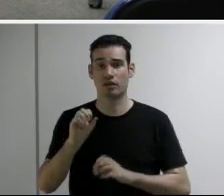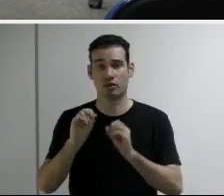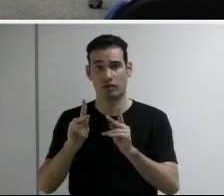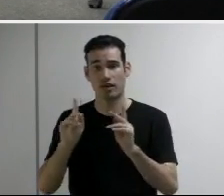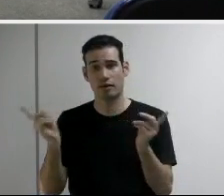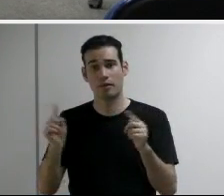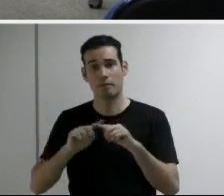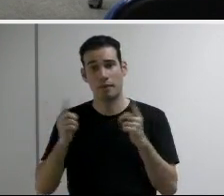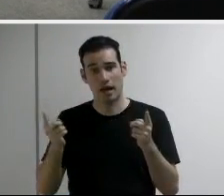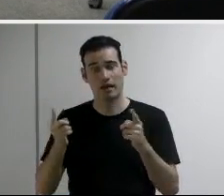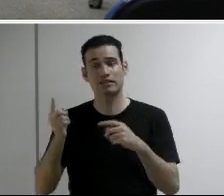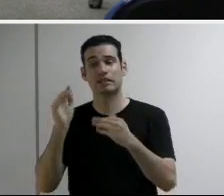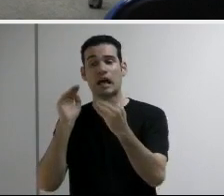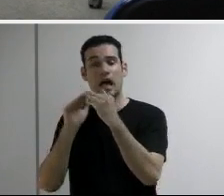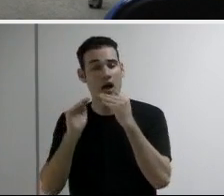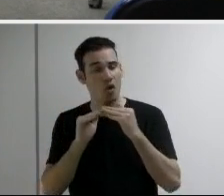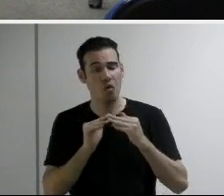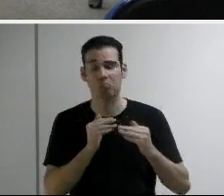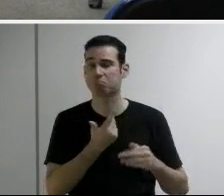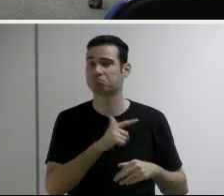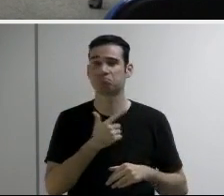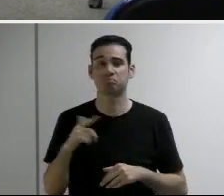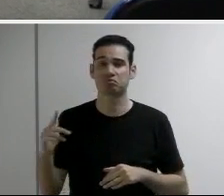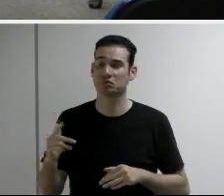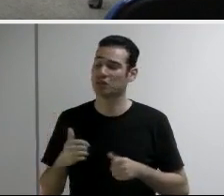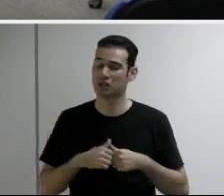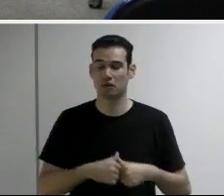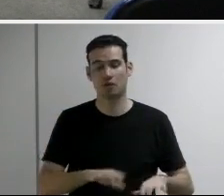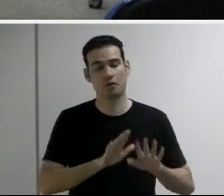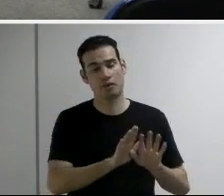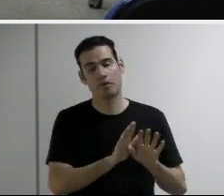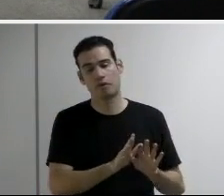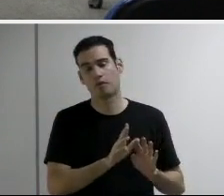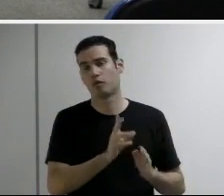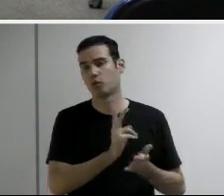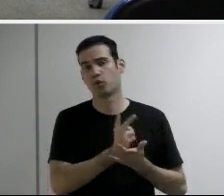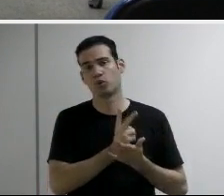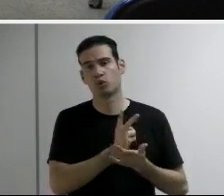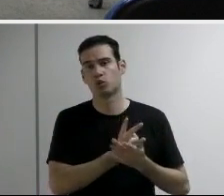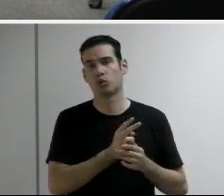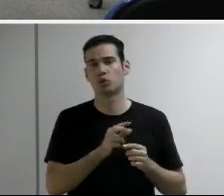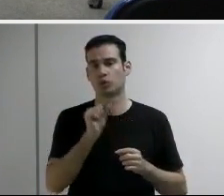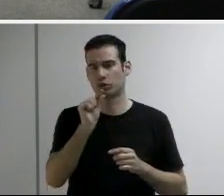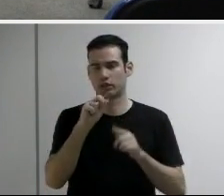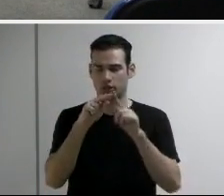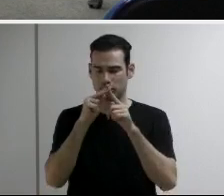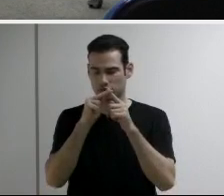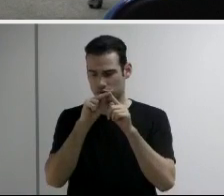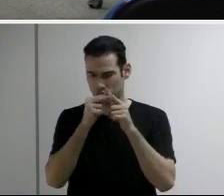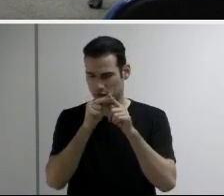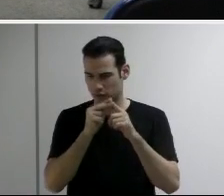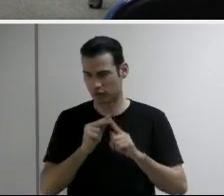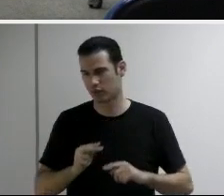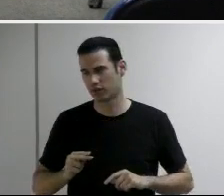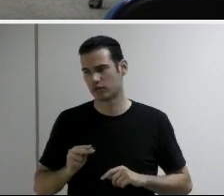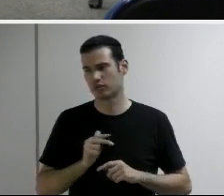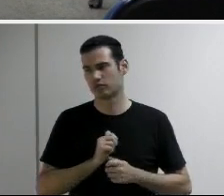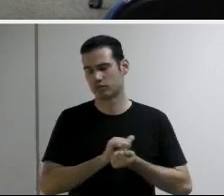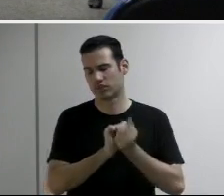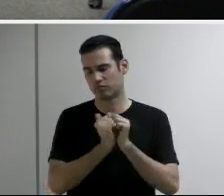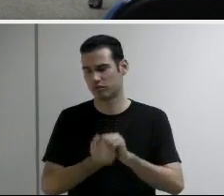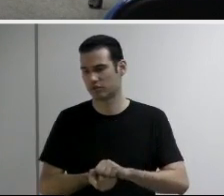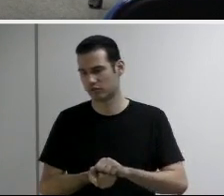do consentimento de lado, e o Marco Civil ficou do jeito que está. A gente só fez uma pequena alteração lá para adequar, fazer a